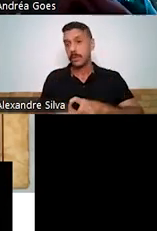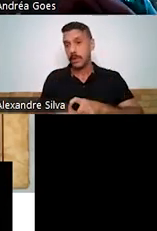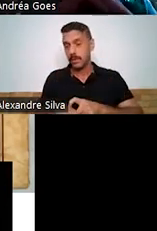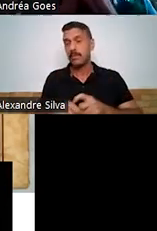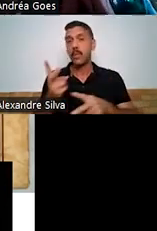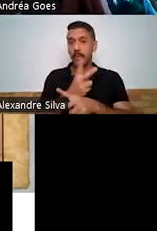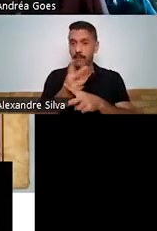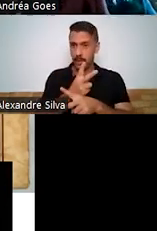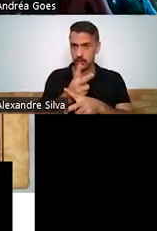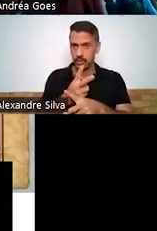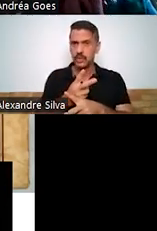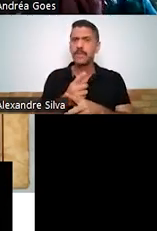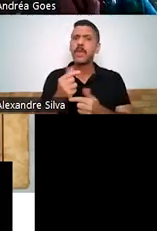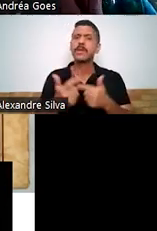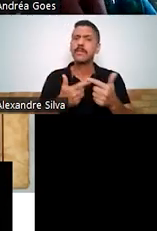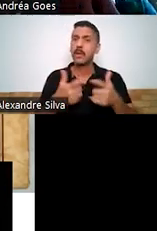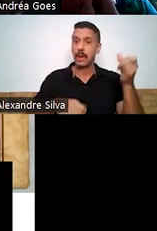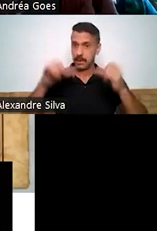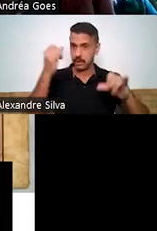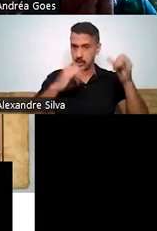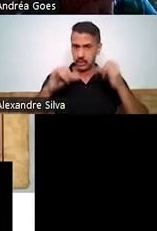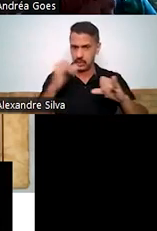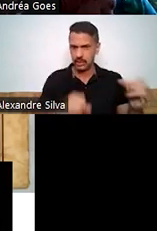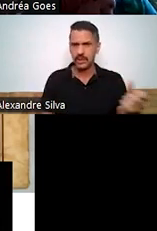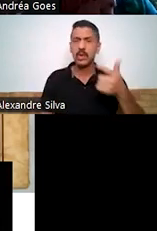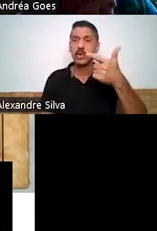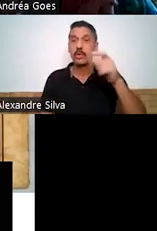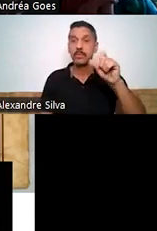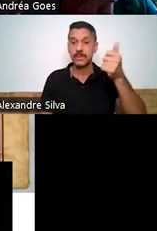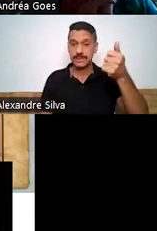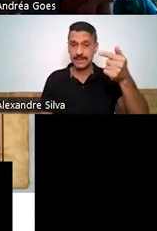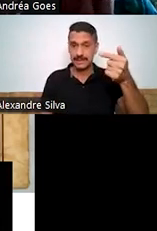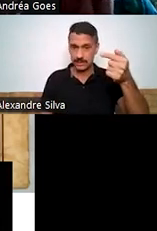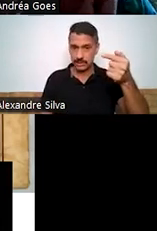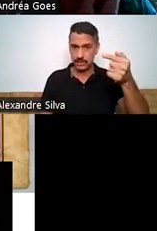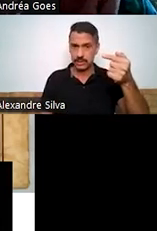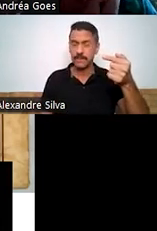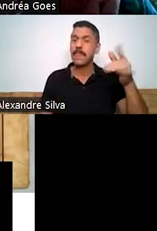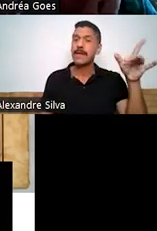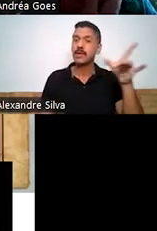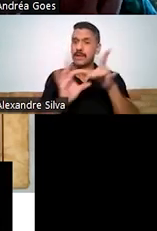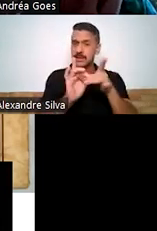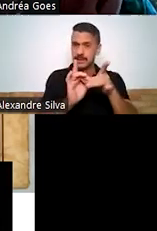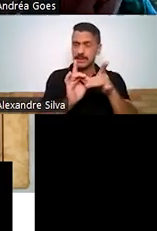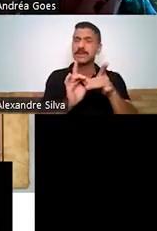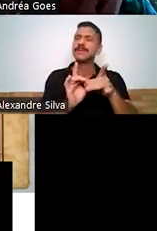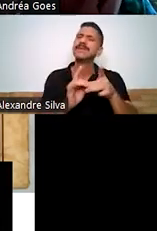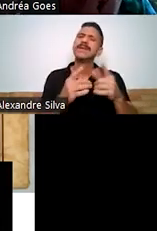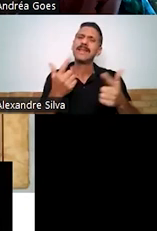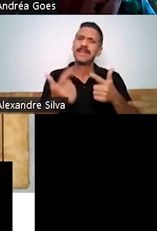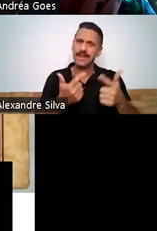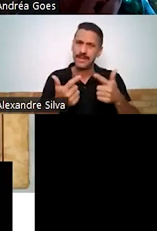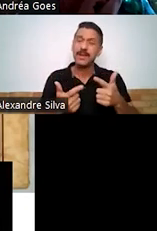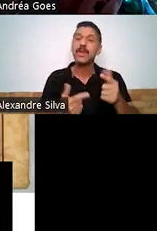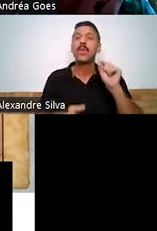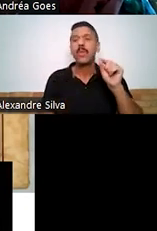gente trabalhou no laboratório, a gente publicou ela em 2017, associando, então, como a gente já trabalhava com a